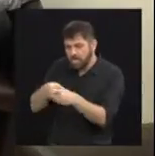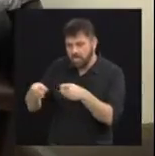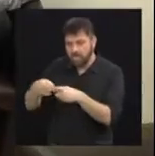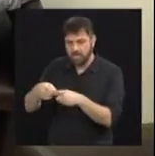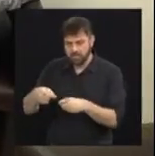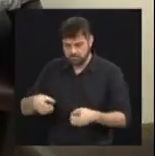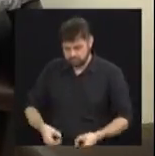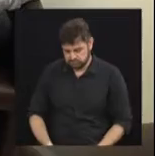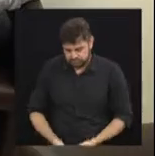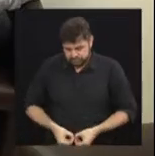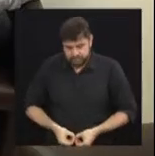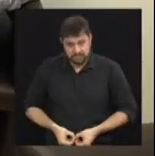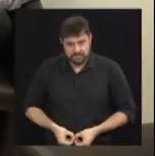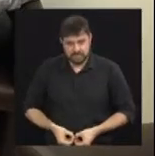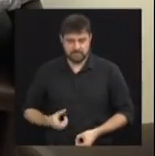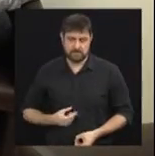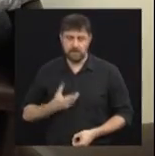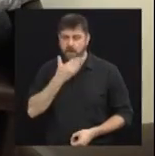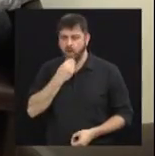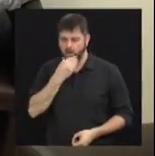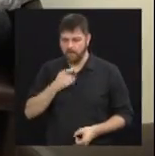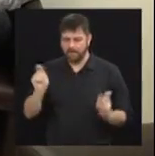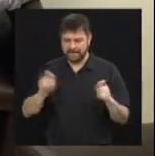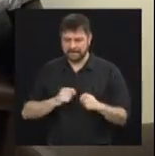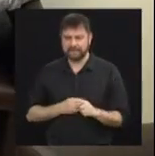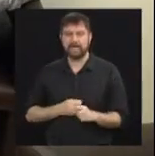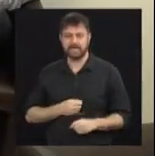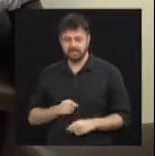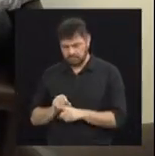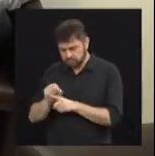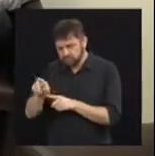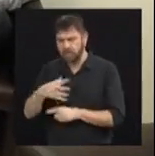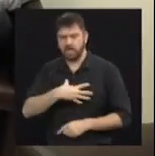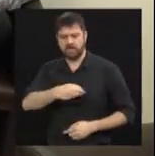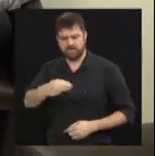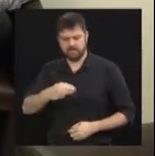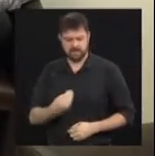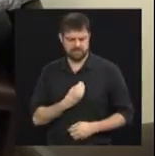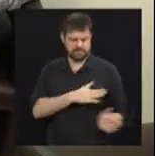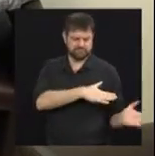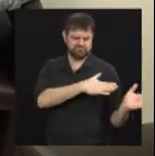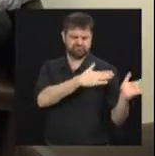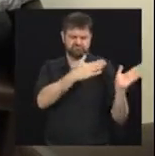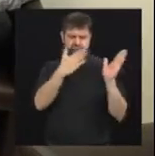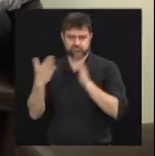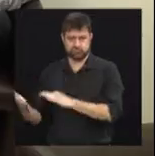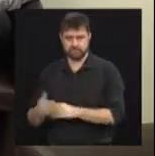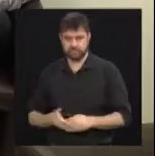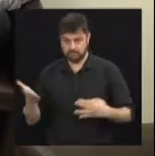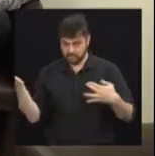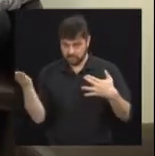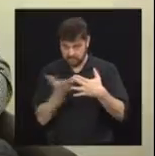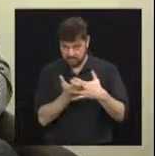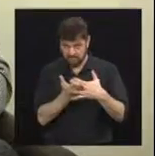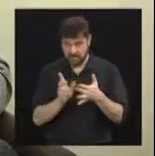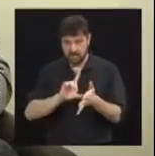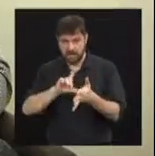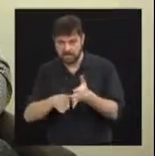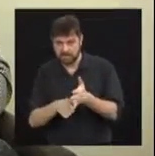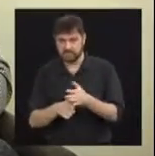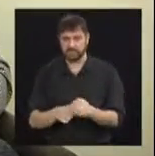uma capacidade reprodutiva por mais tempo ao longo da vida. Ok. Doutora, nós vamos dar mais uma pausa e